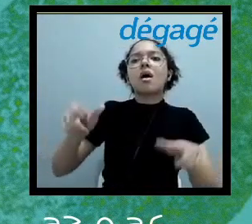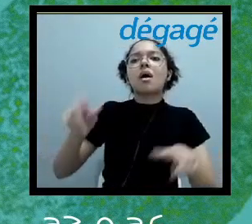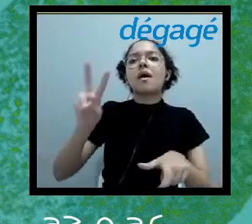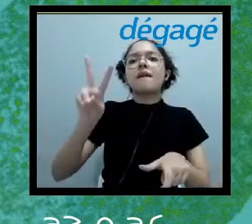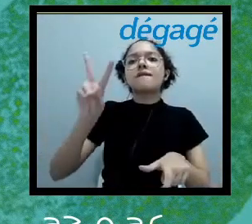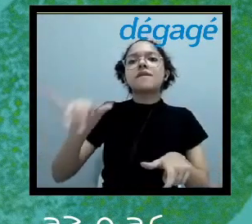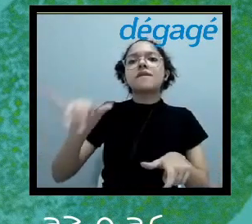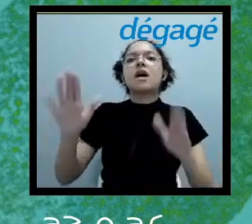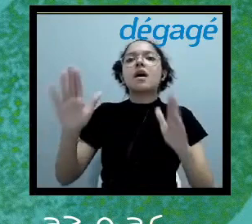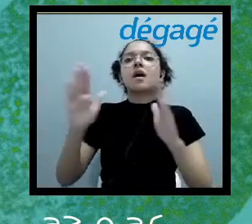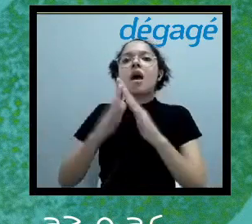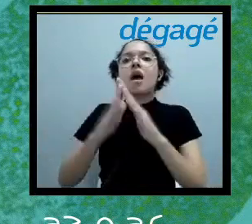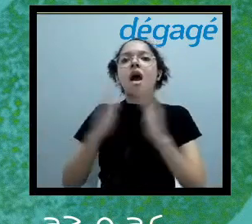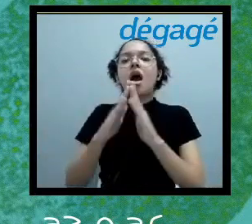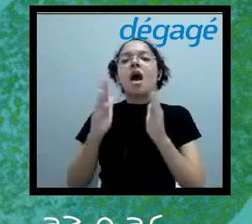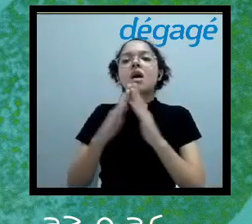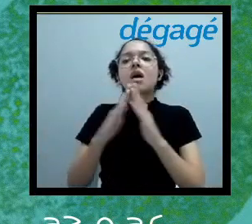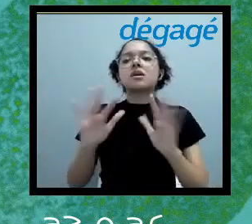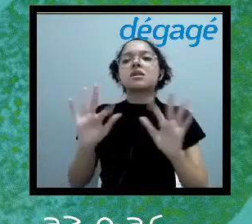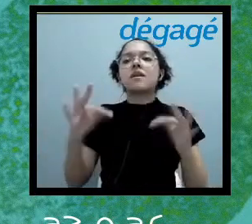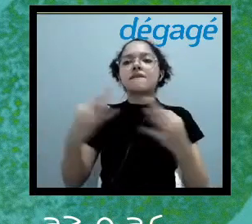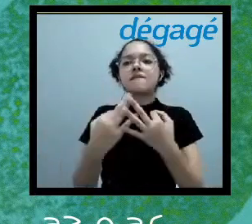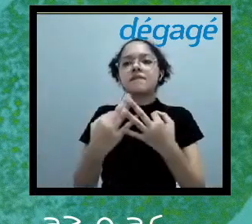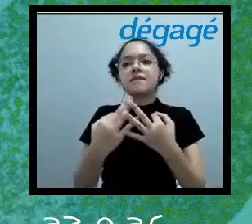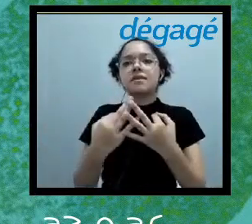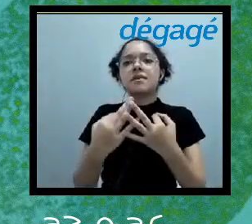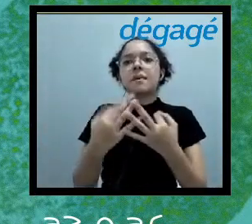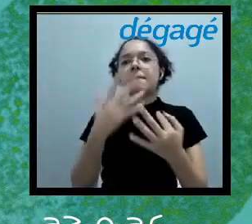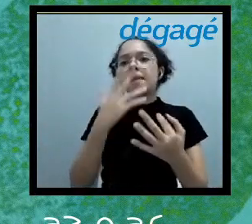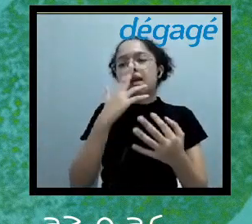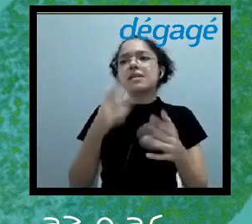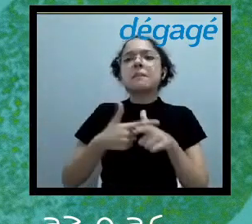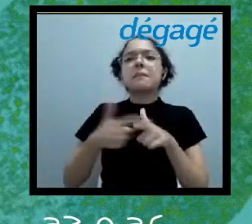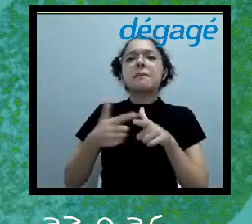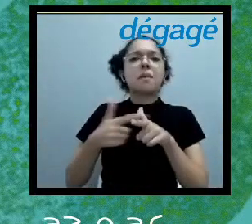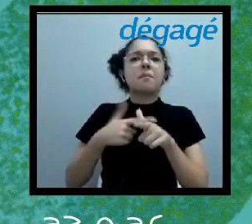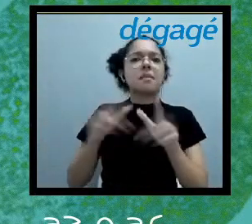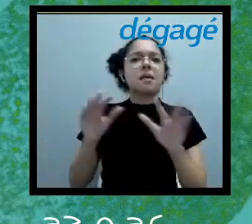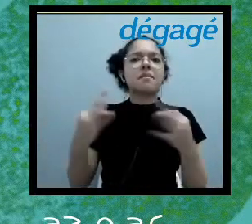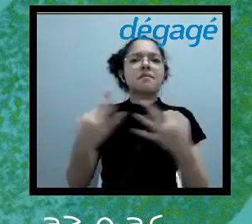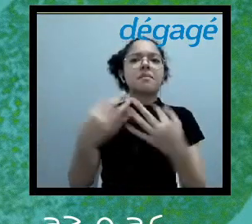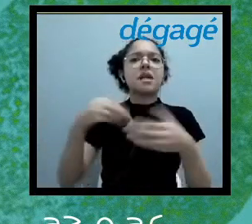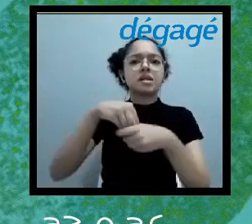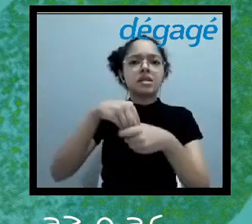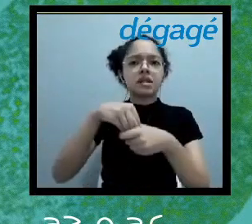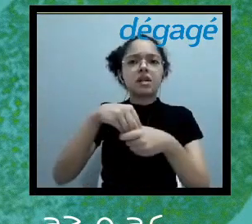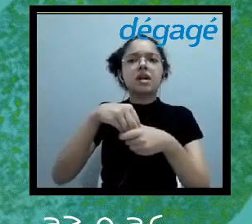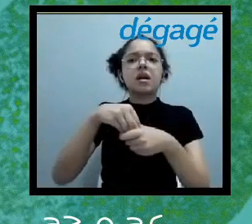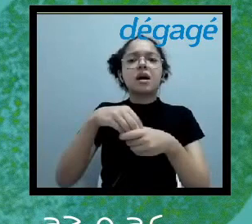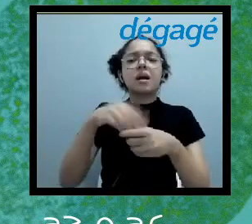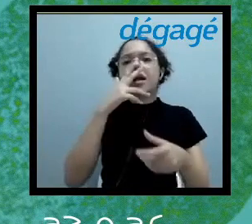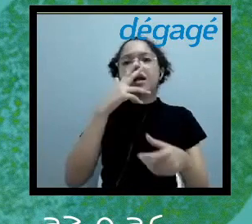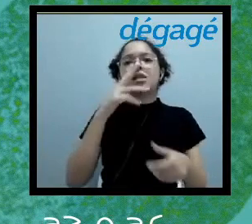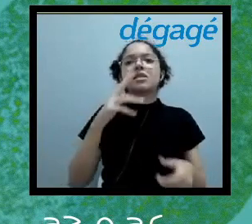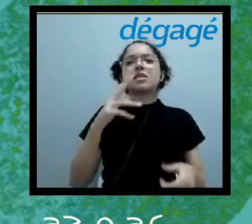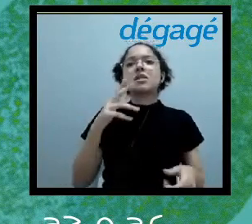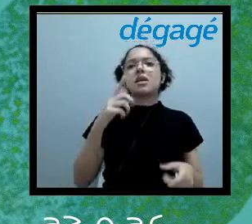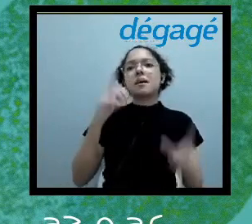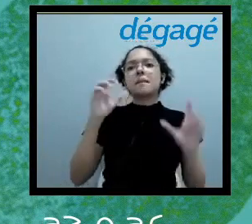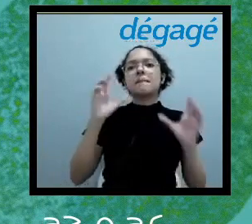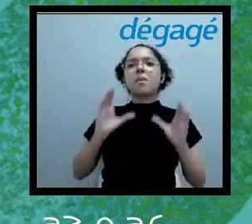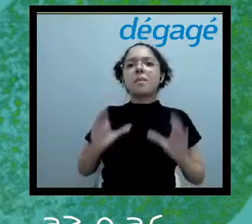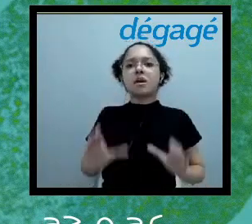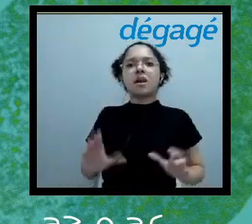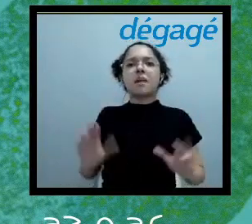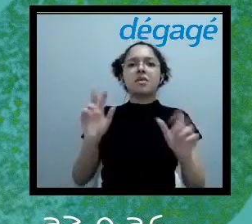familiares, ele não gostava muito, tinha algum problema, então isso interferia no humor dele, e a gente já estava percebendo minutos antes